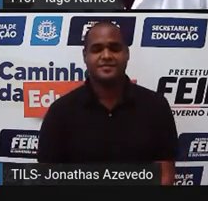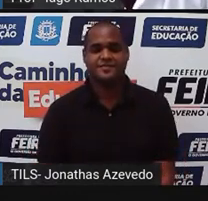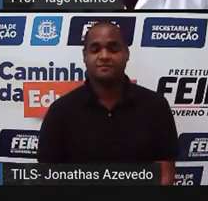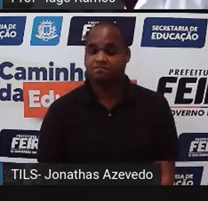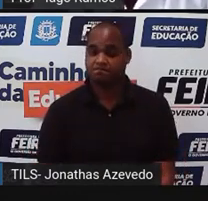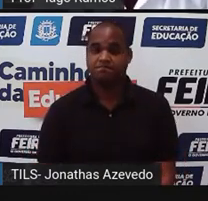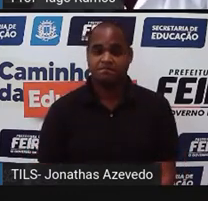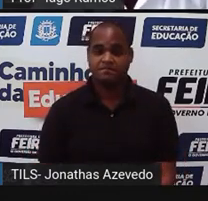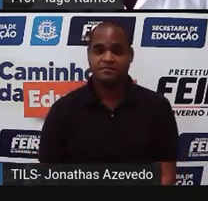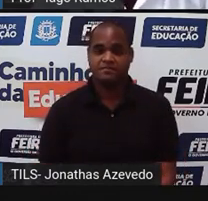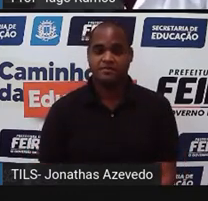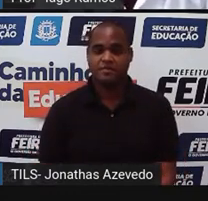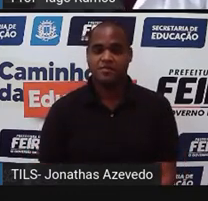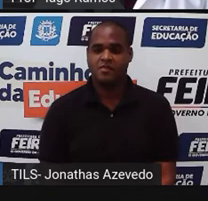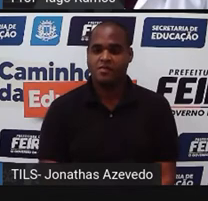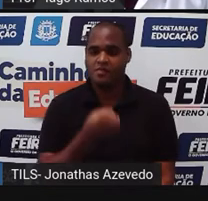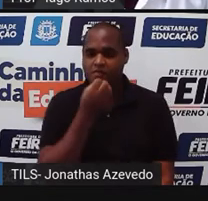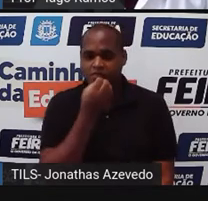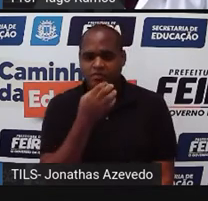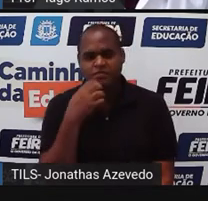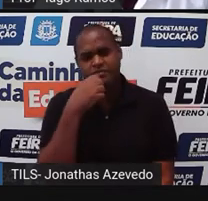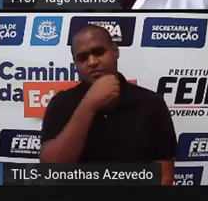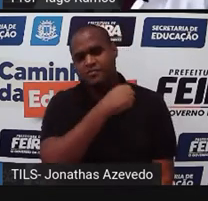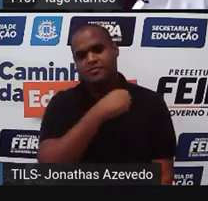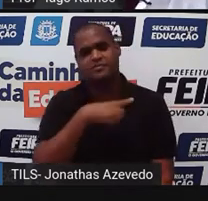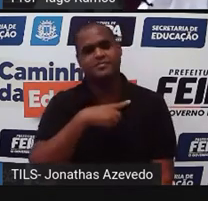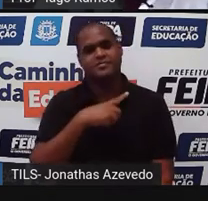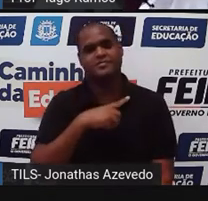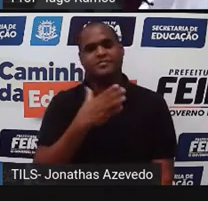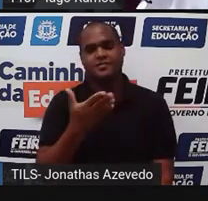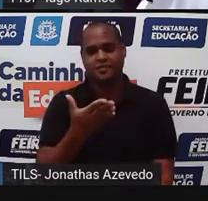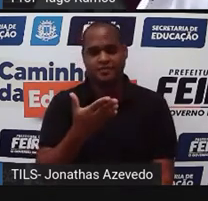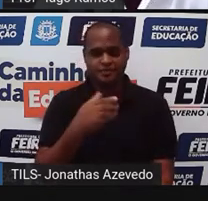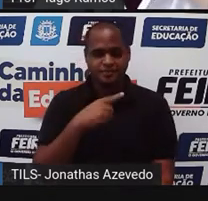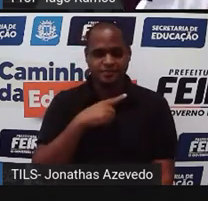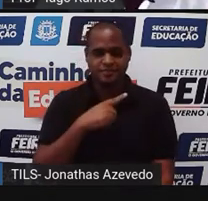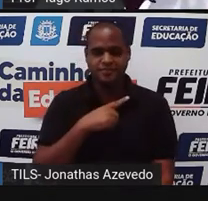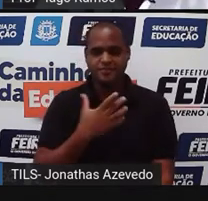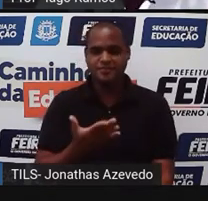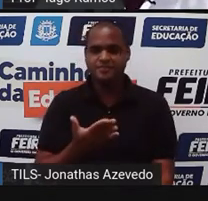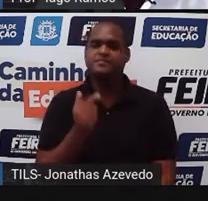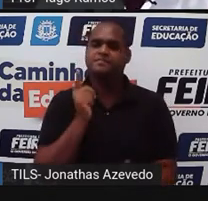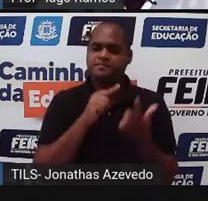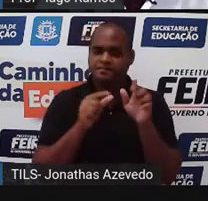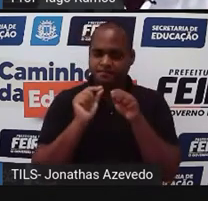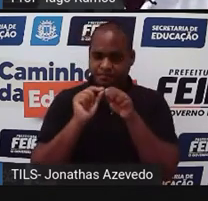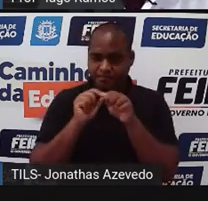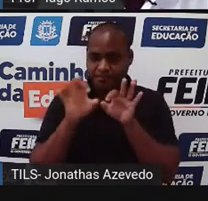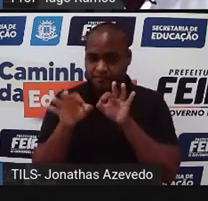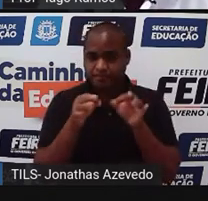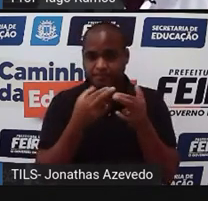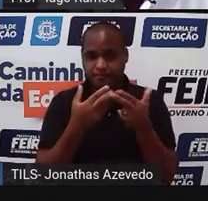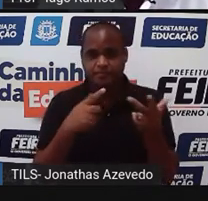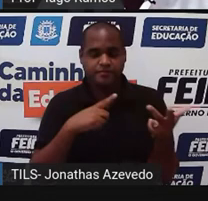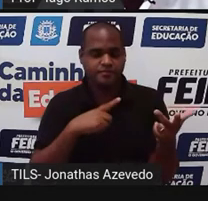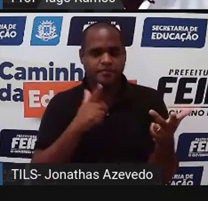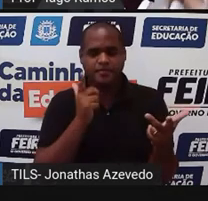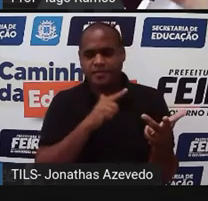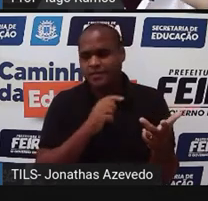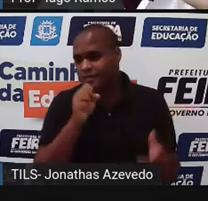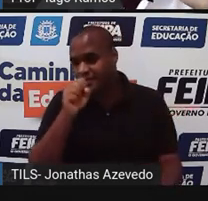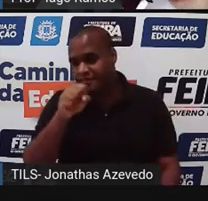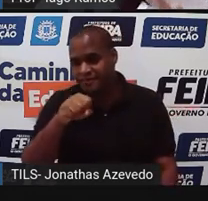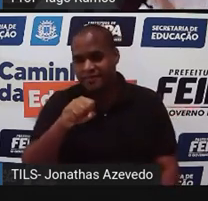tá bom e isso é muito rápido de fazer beleza Feito Eu acredito que